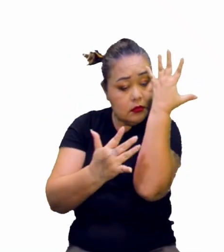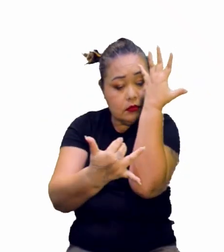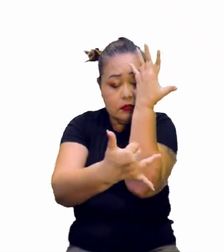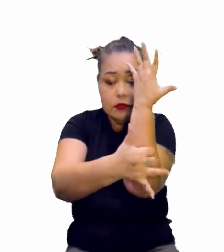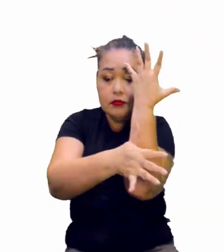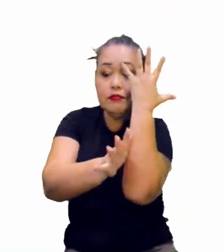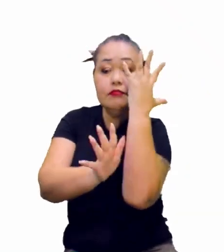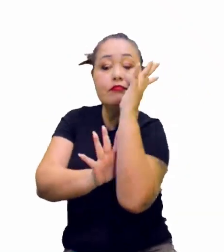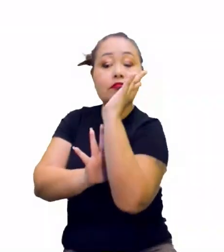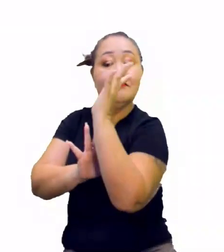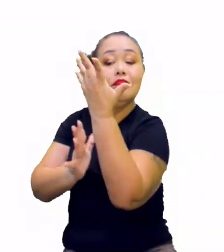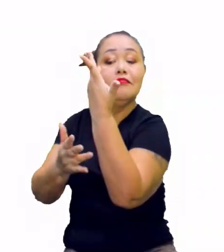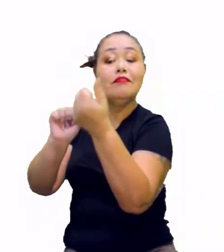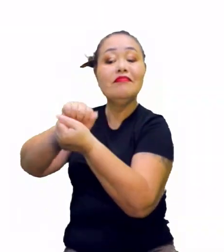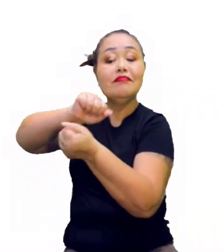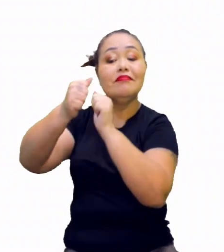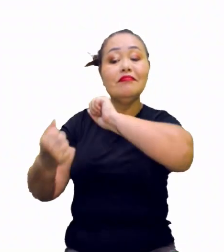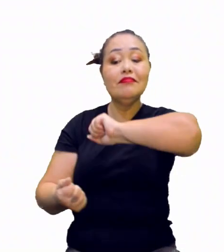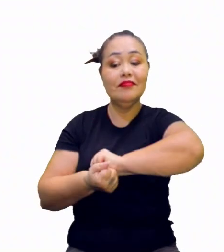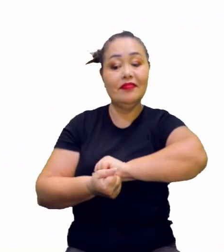integrar.